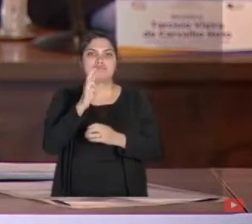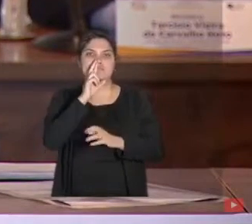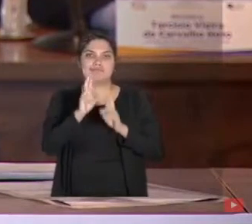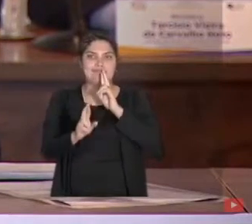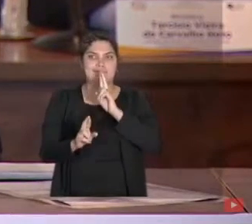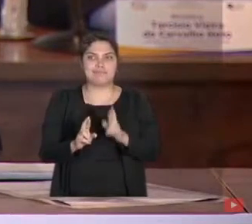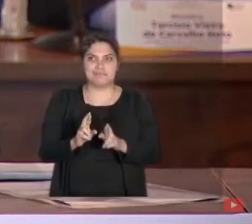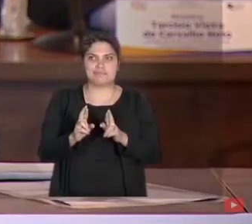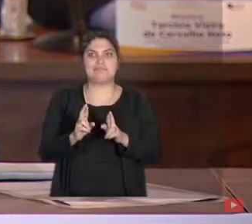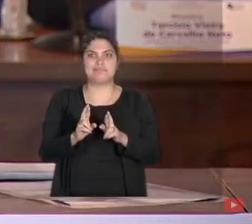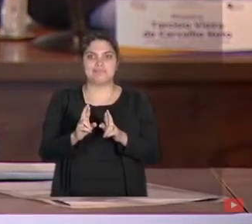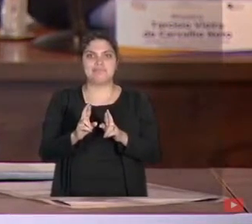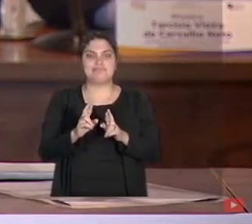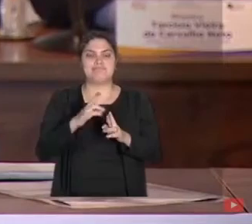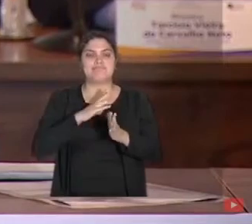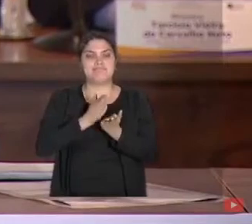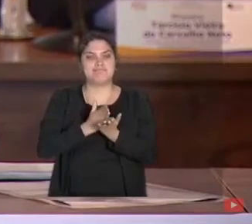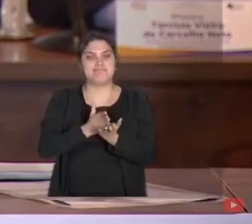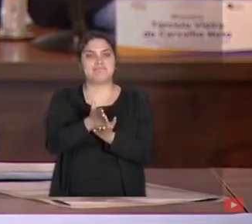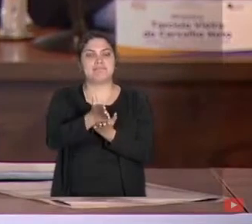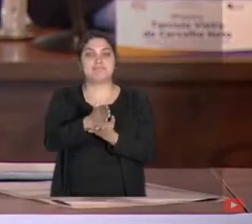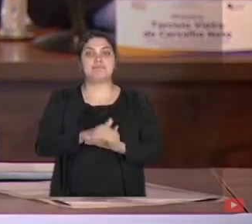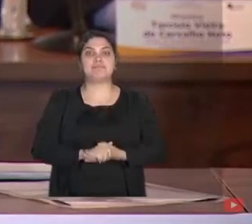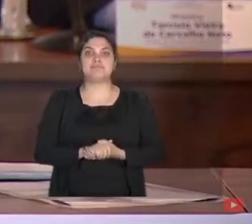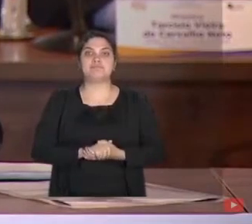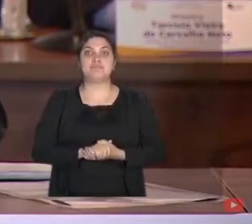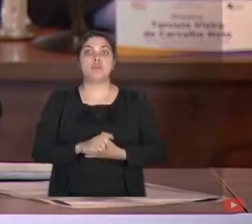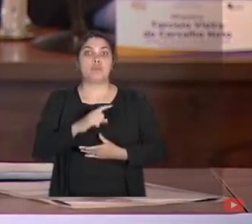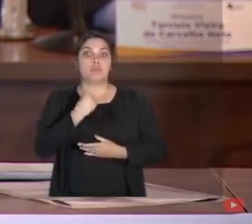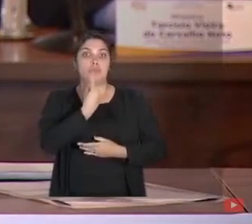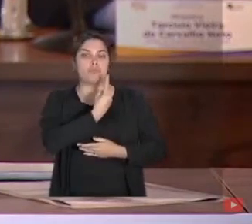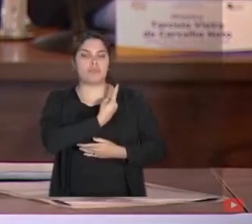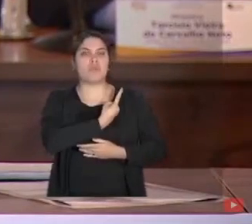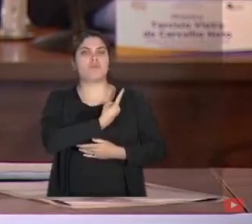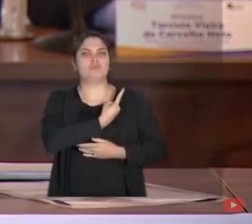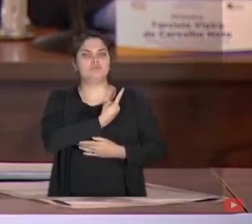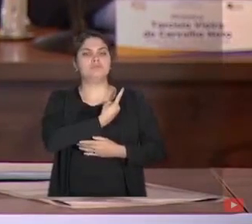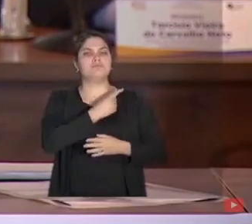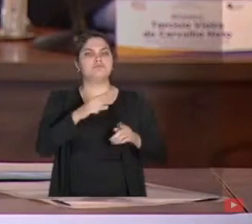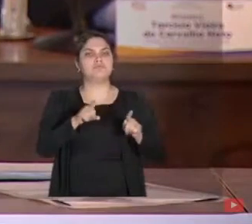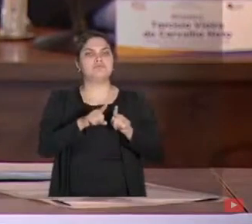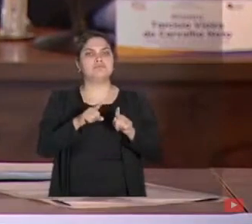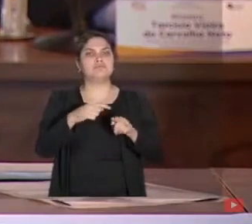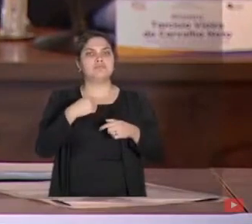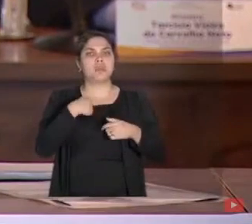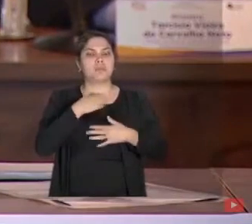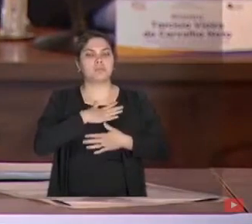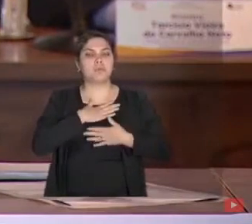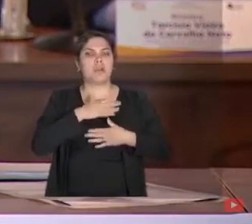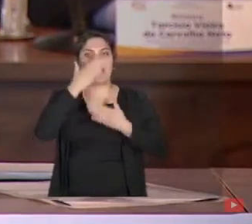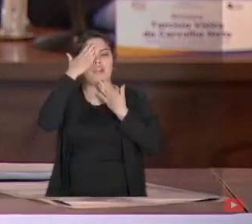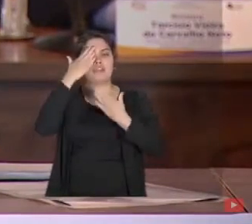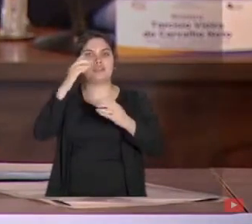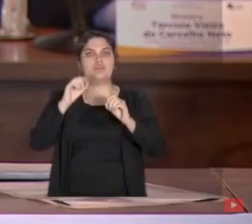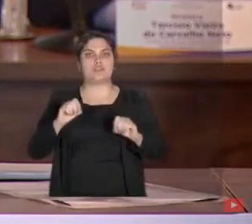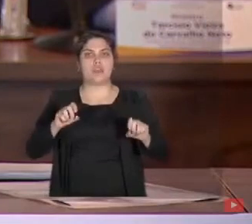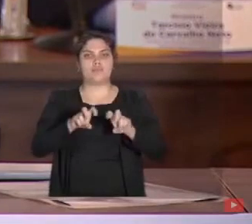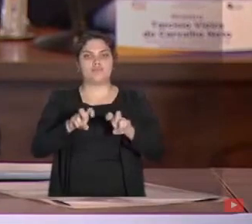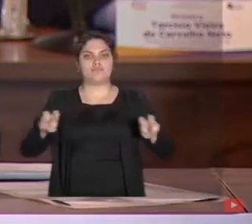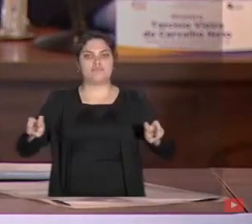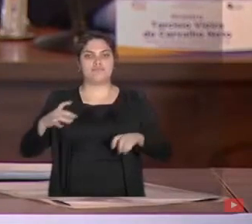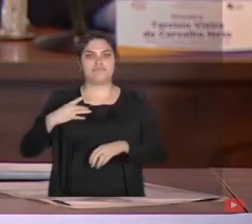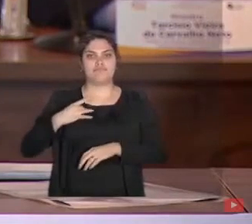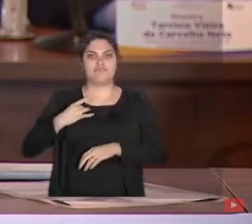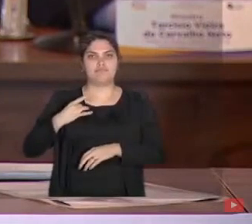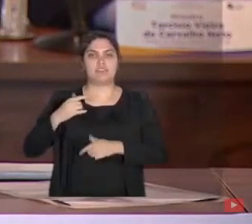resultados totalmente fidedignos. Gostaria também de agradecer aos mesários